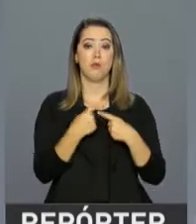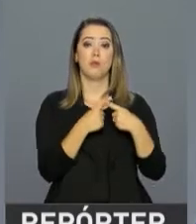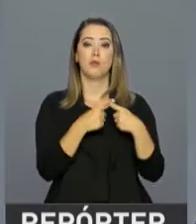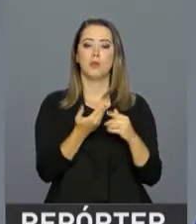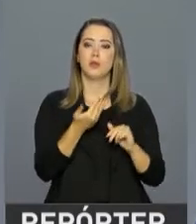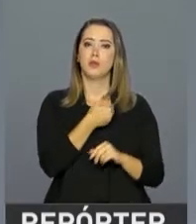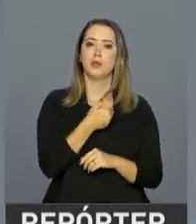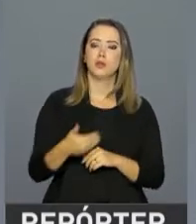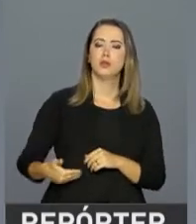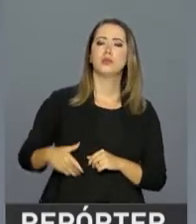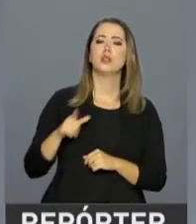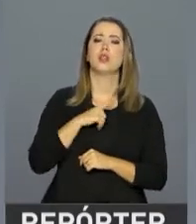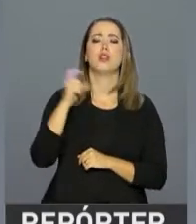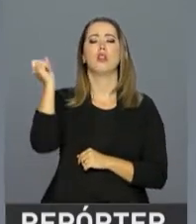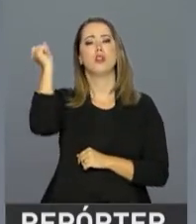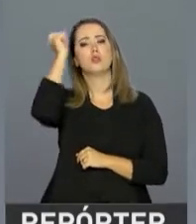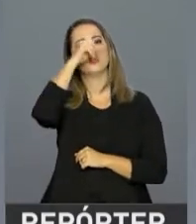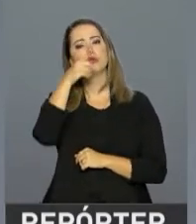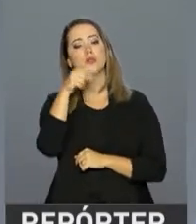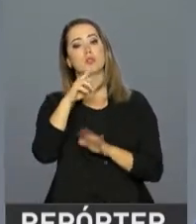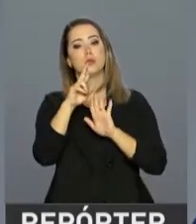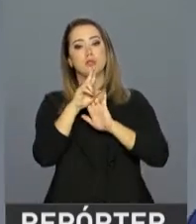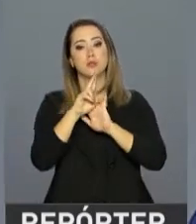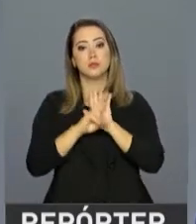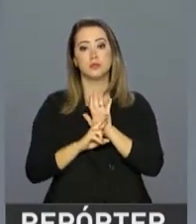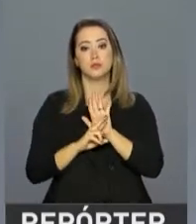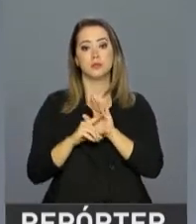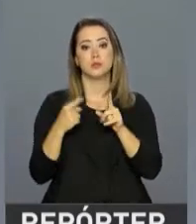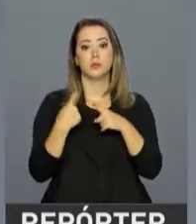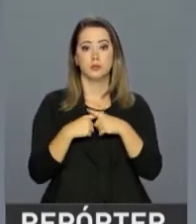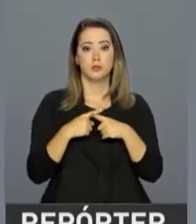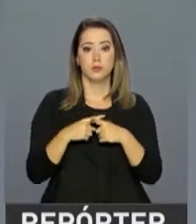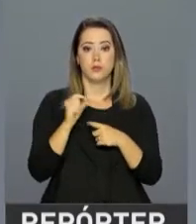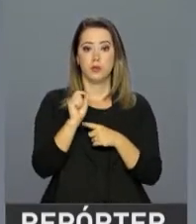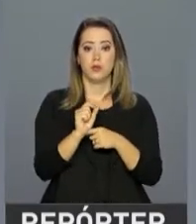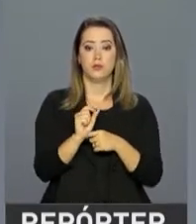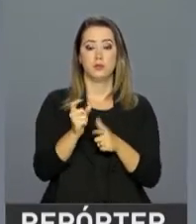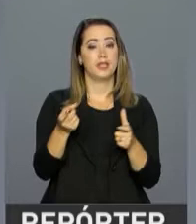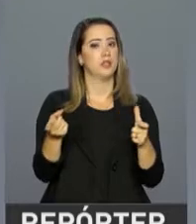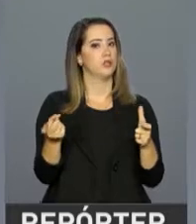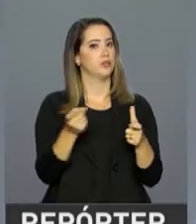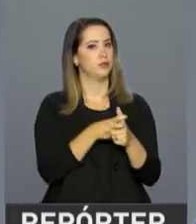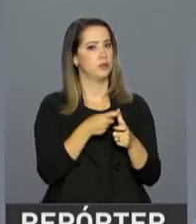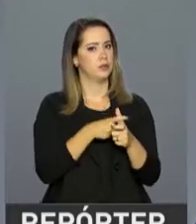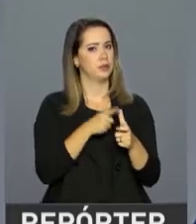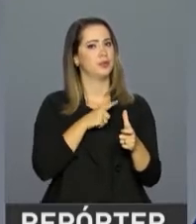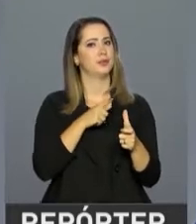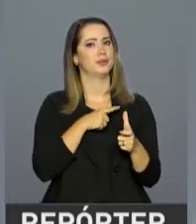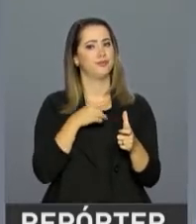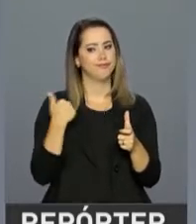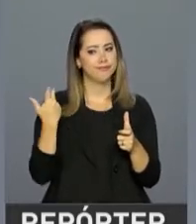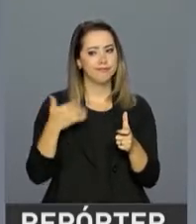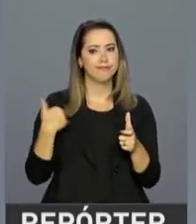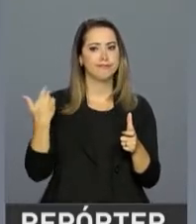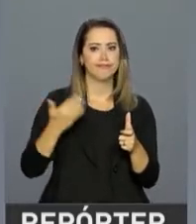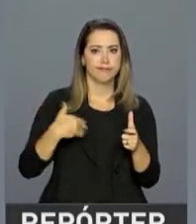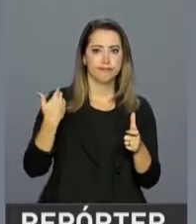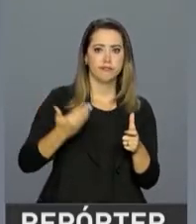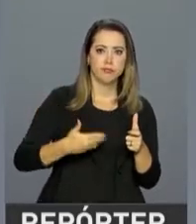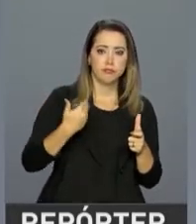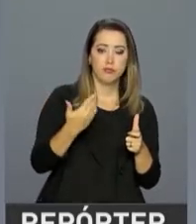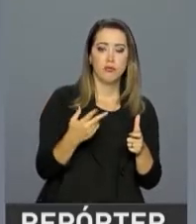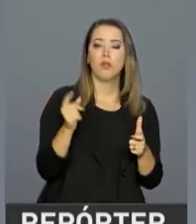por que o governo está tendo dificuldade com esta regra? Pelo fato de que os déficits que nós temos tido nos últimos anos